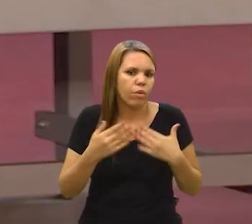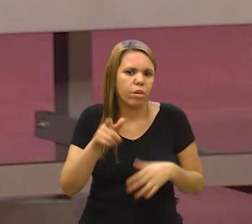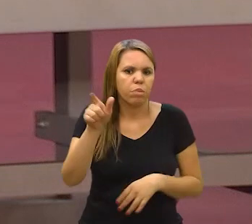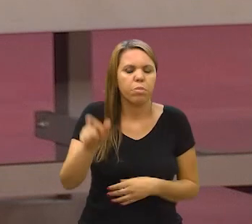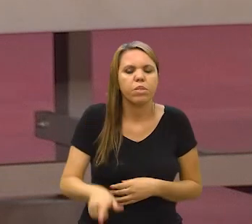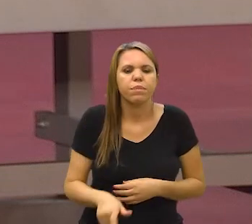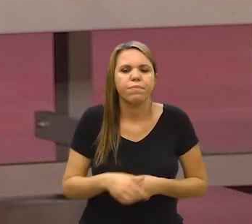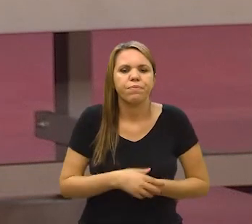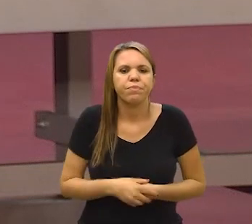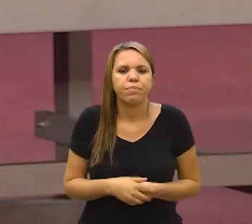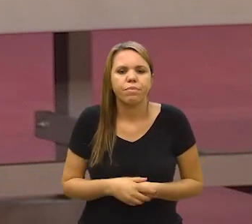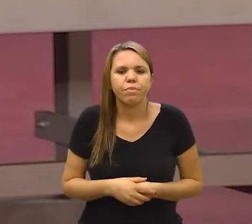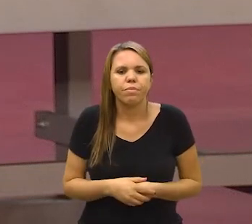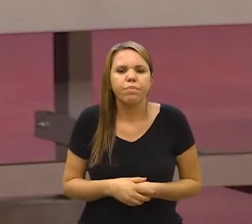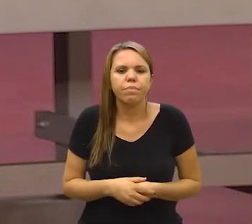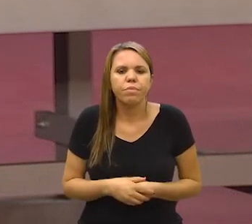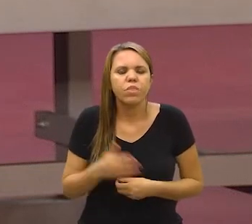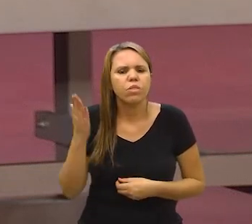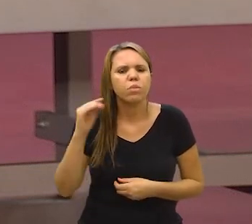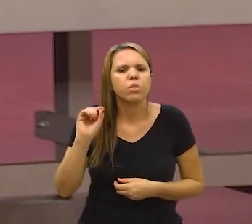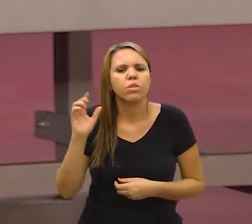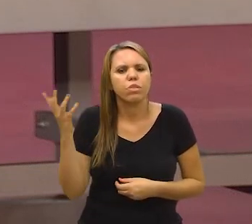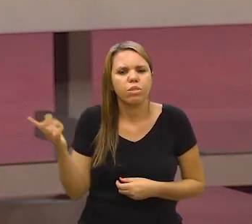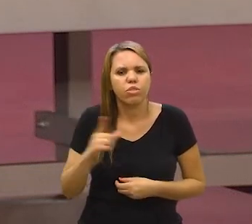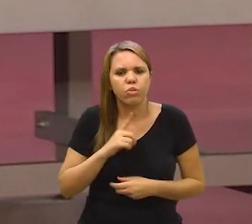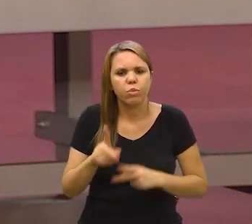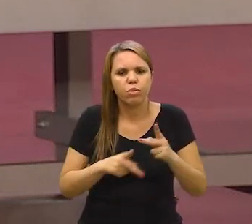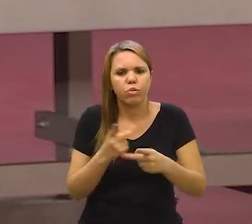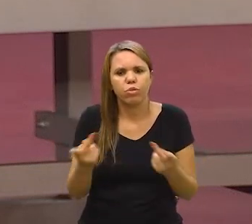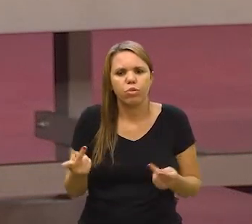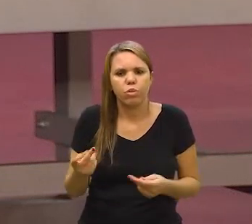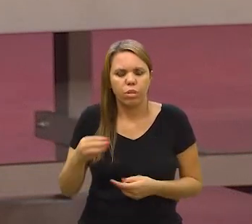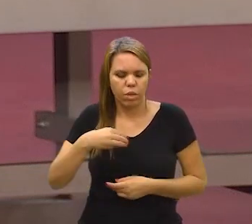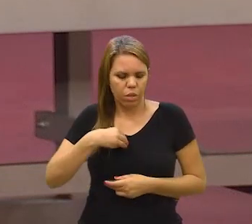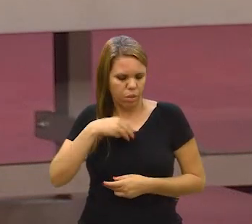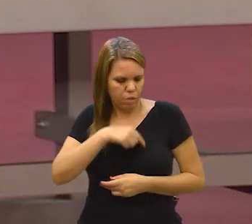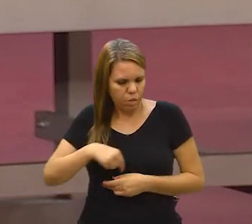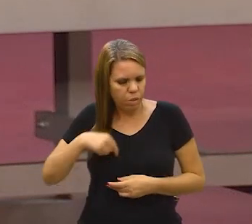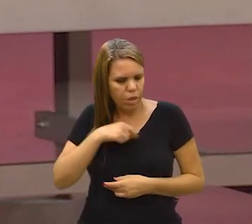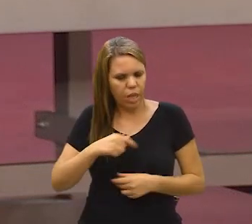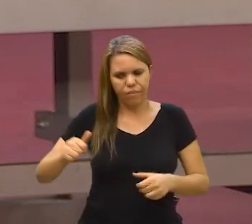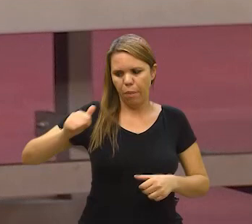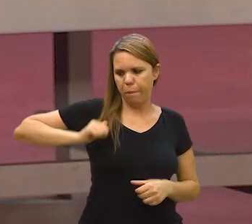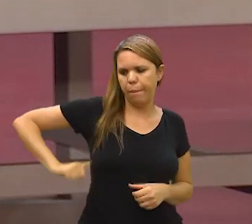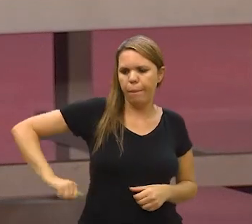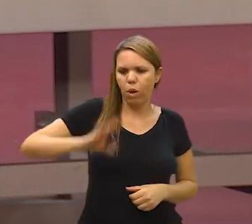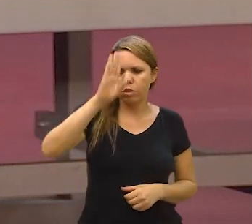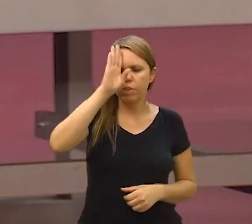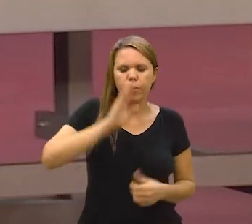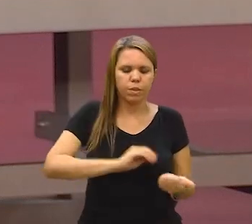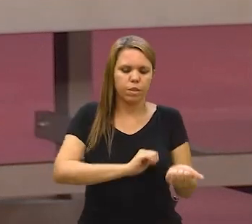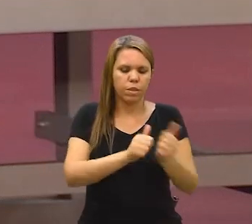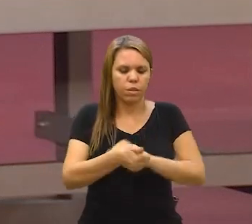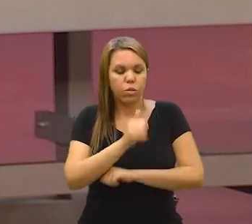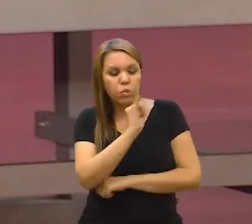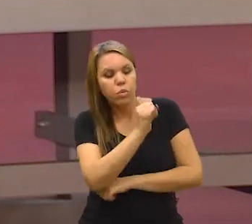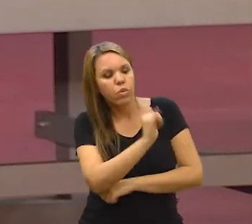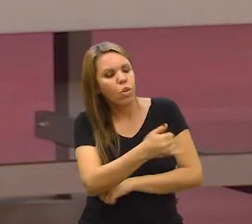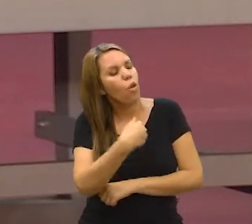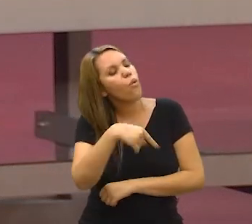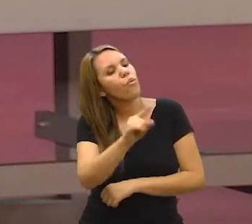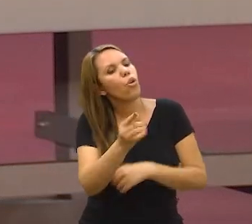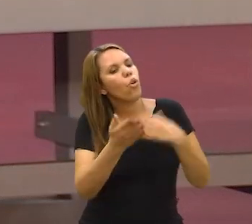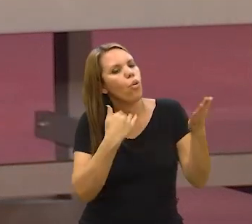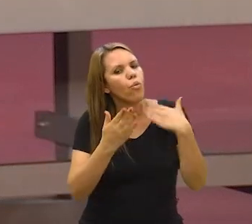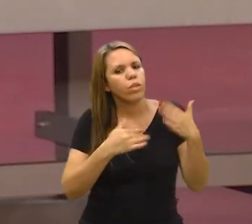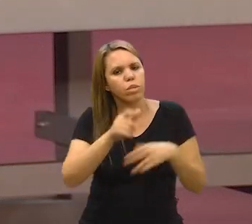pessoa, ele ficou sabendo que tinha um pessoal do Mackenzie que dava bolsa para atletas. E comunicou, então eu fui conversar